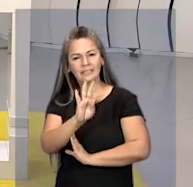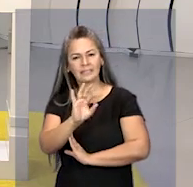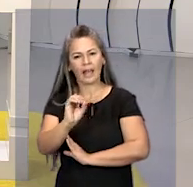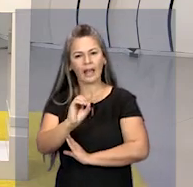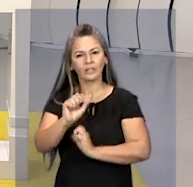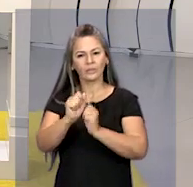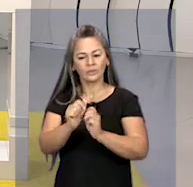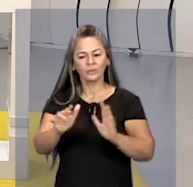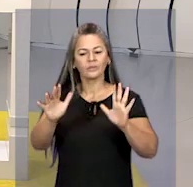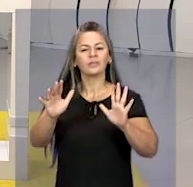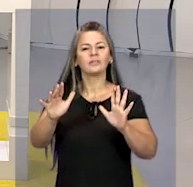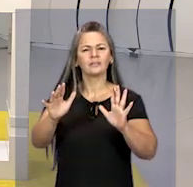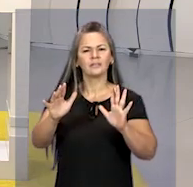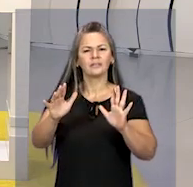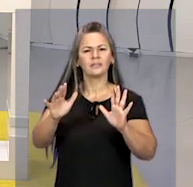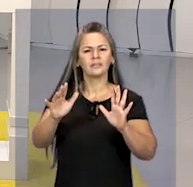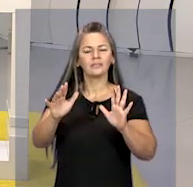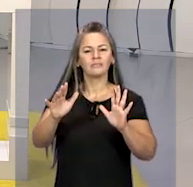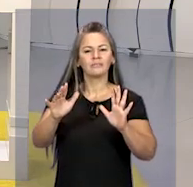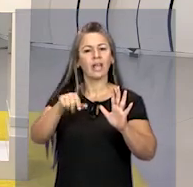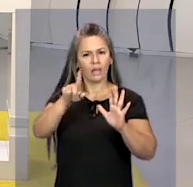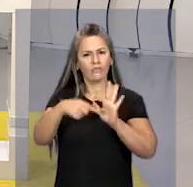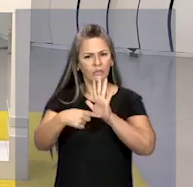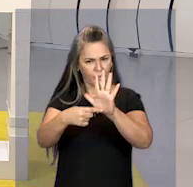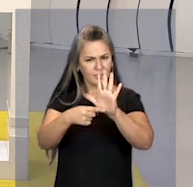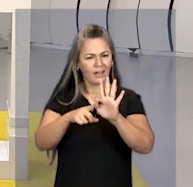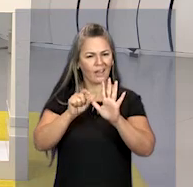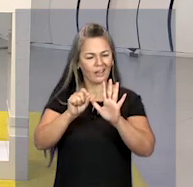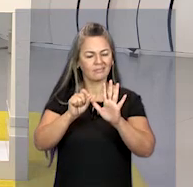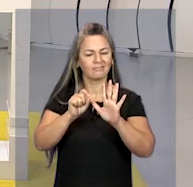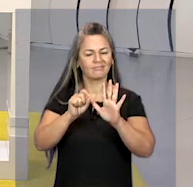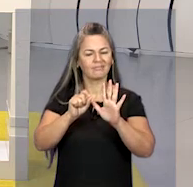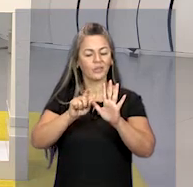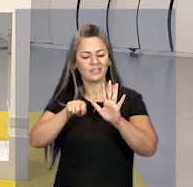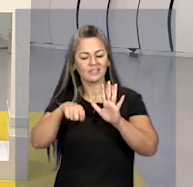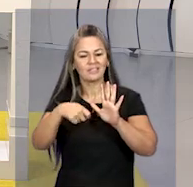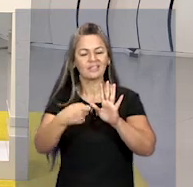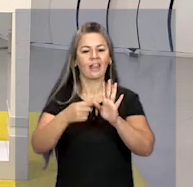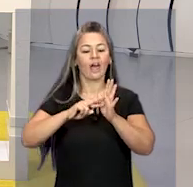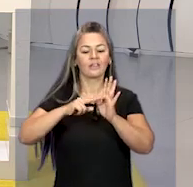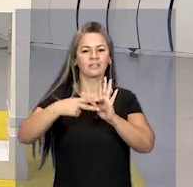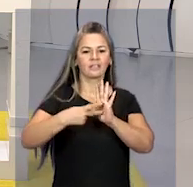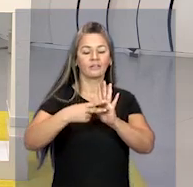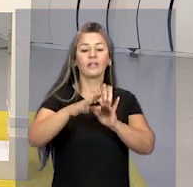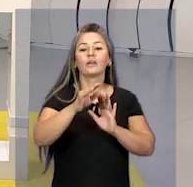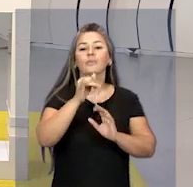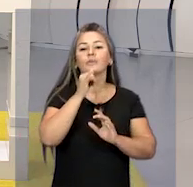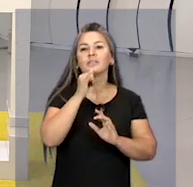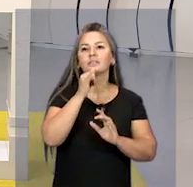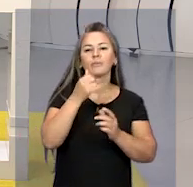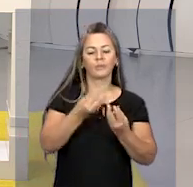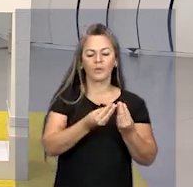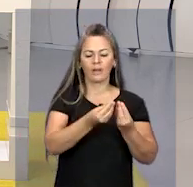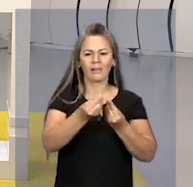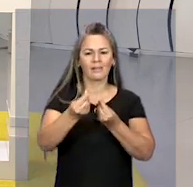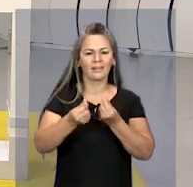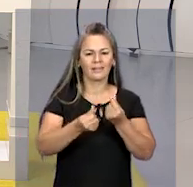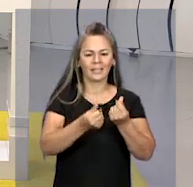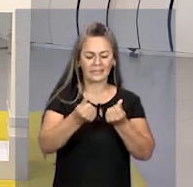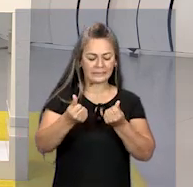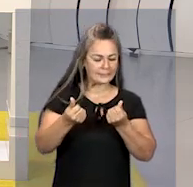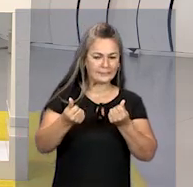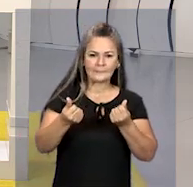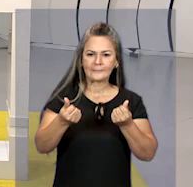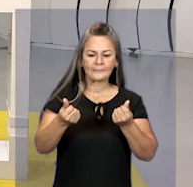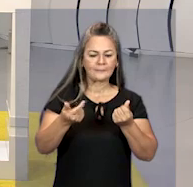nos mostrando o abstrato. E quando eu penso no abstrato, eu penso em coisas que não são palpáveis. De repente, são coisas que nós